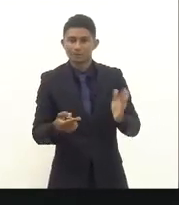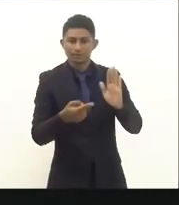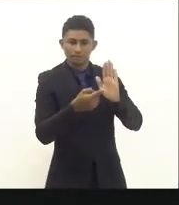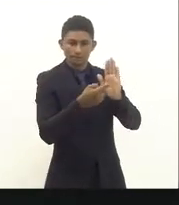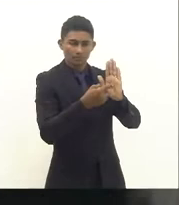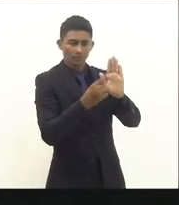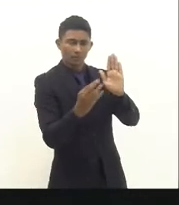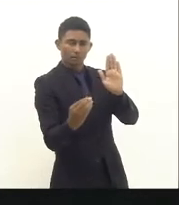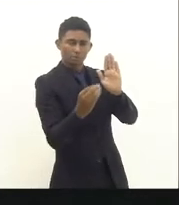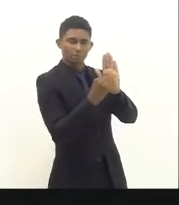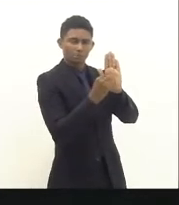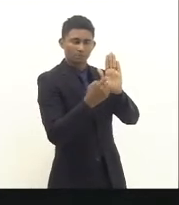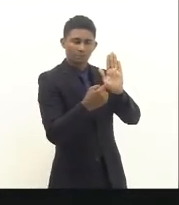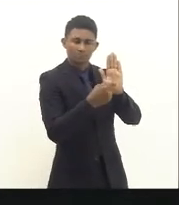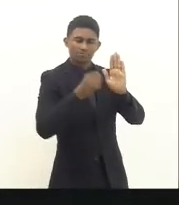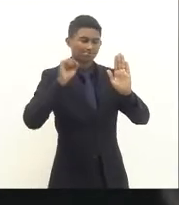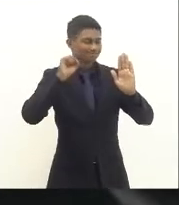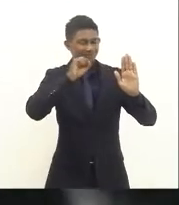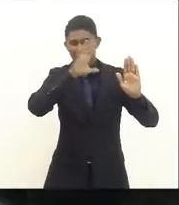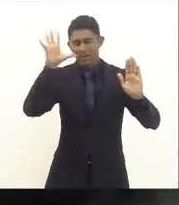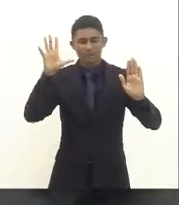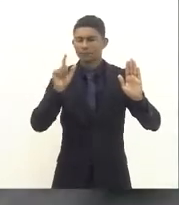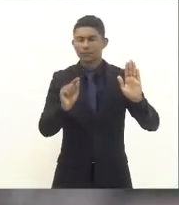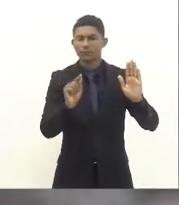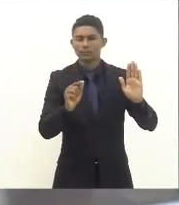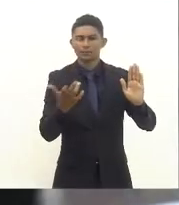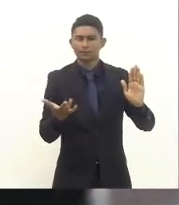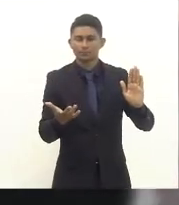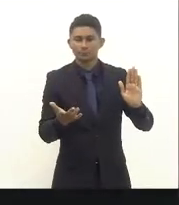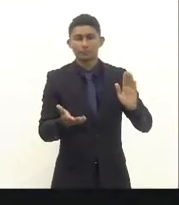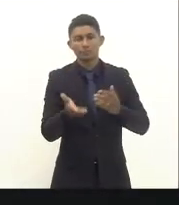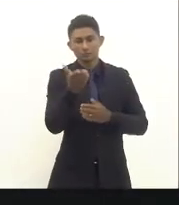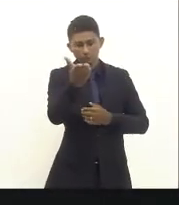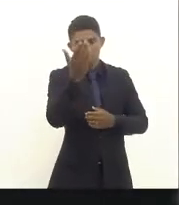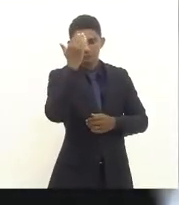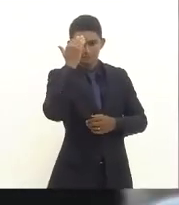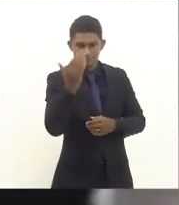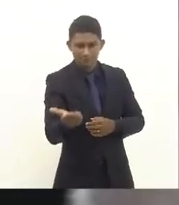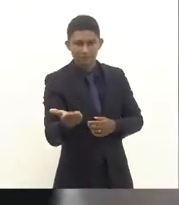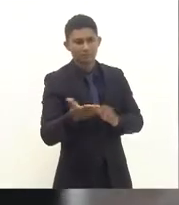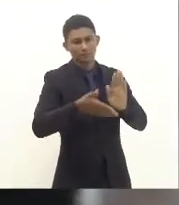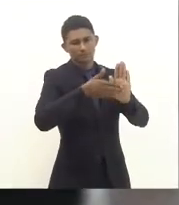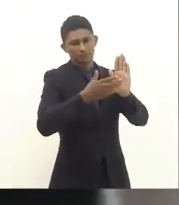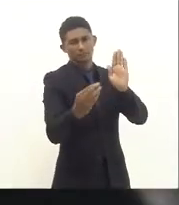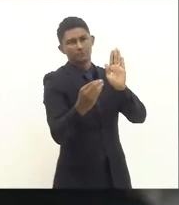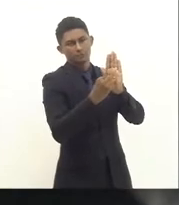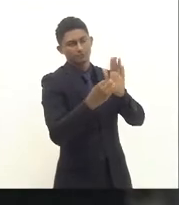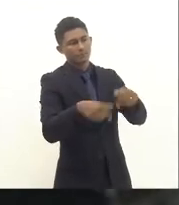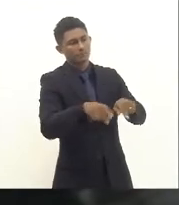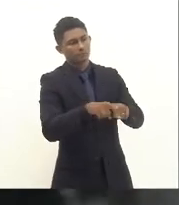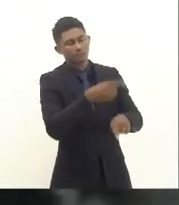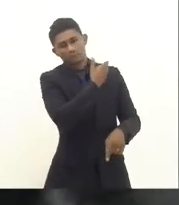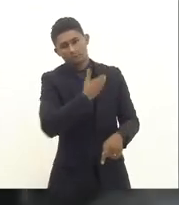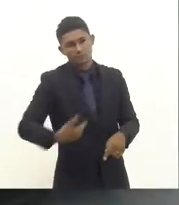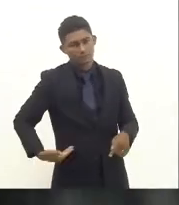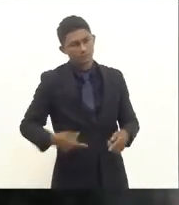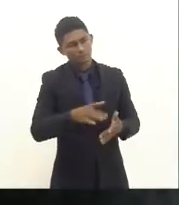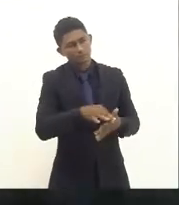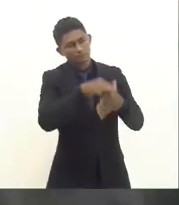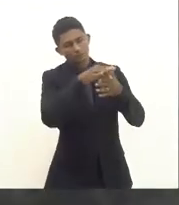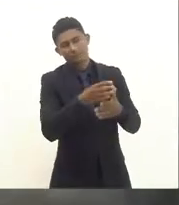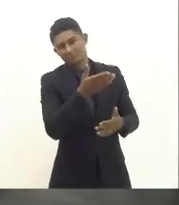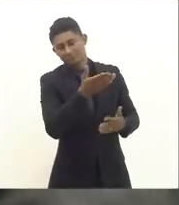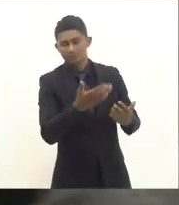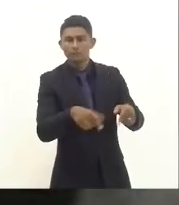na ementa Presidente esse projeto agradecer a vossa excelência para trazer a pauta ao líder do governo também